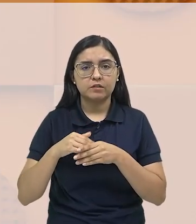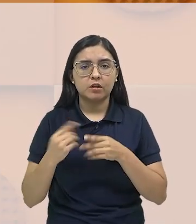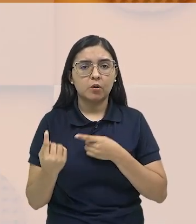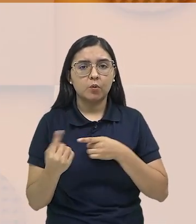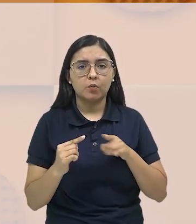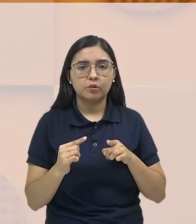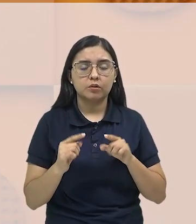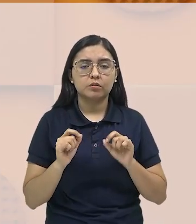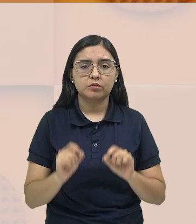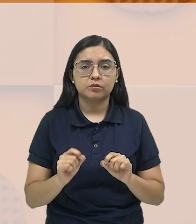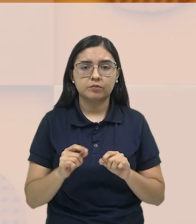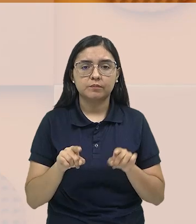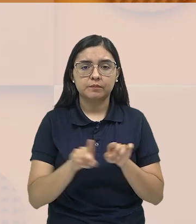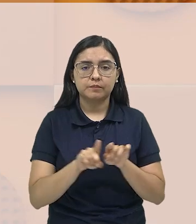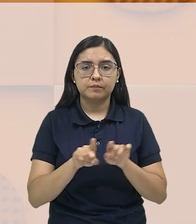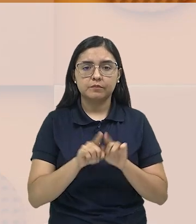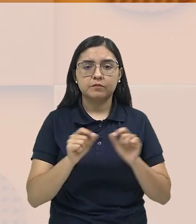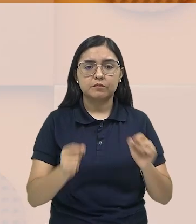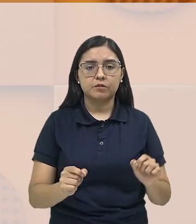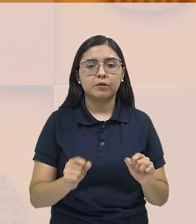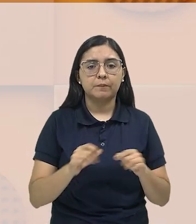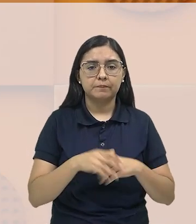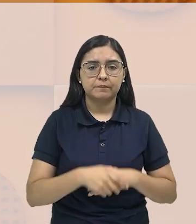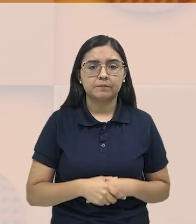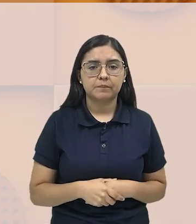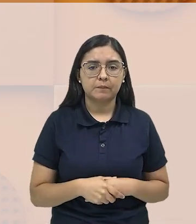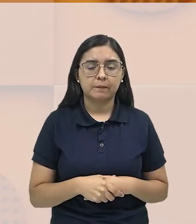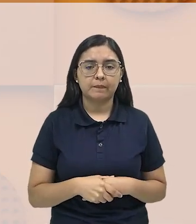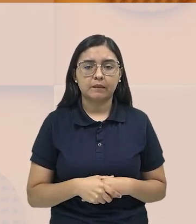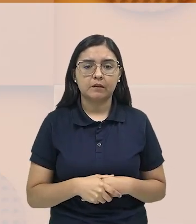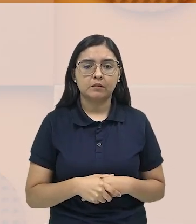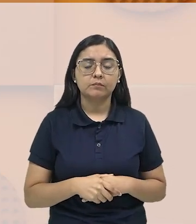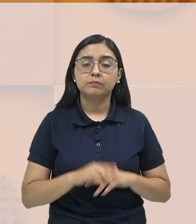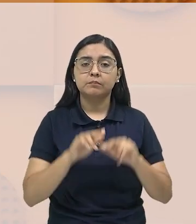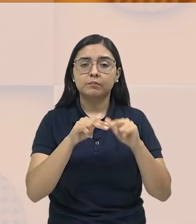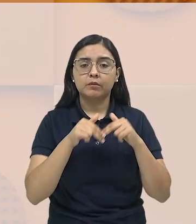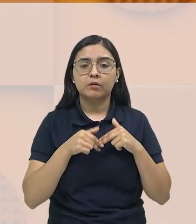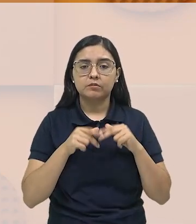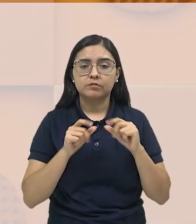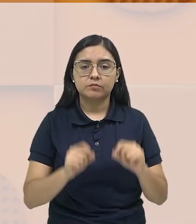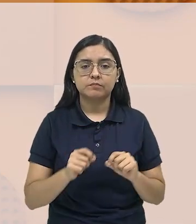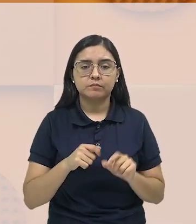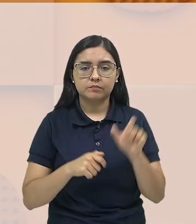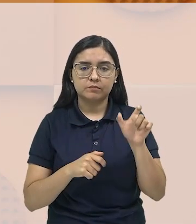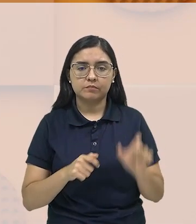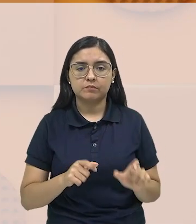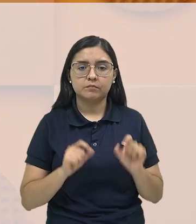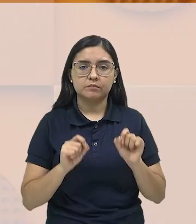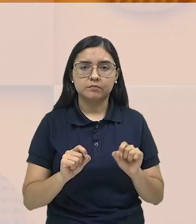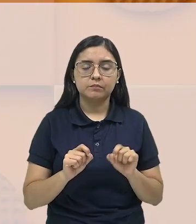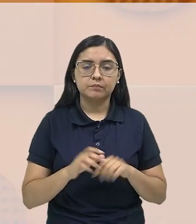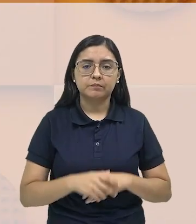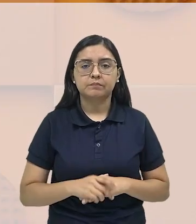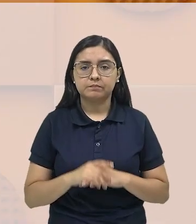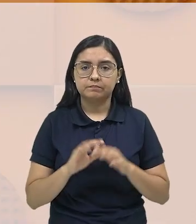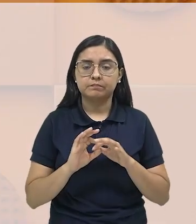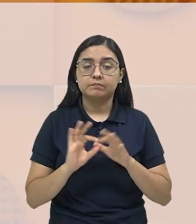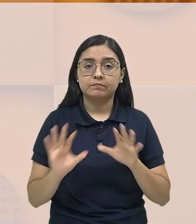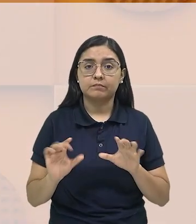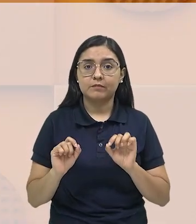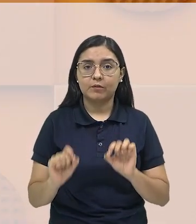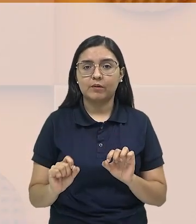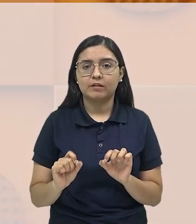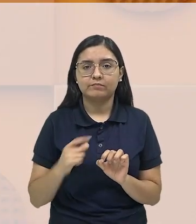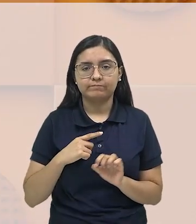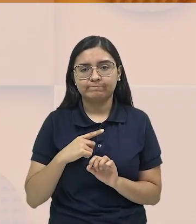contra a candidatura de Abraham Lincoln, né? E aí, justamente por considerá-lo um abolicionista, né? E aí, por